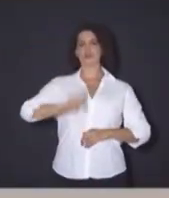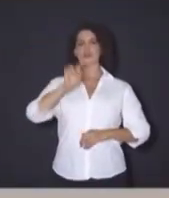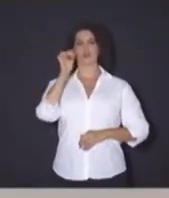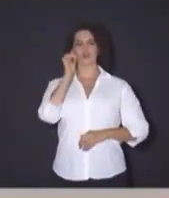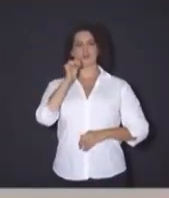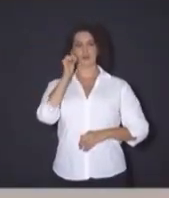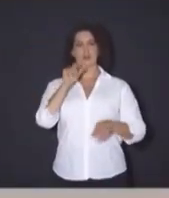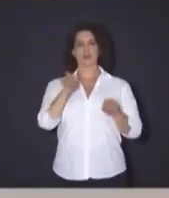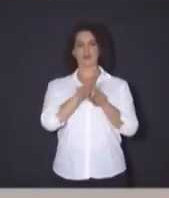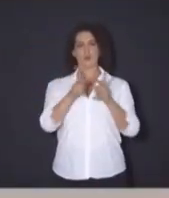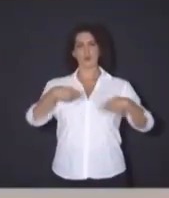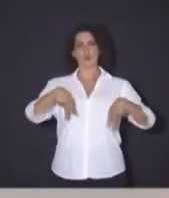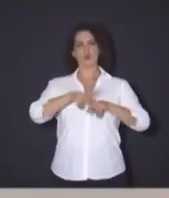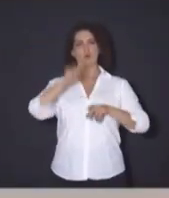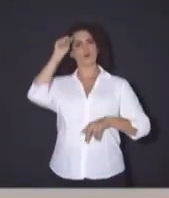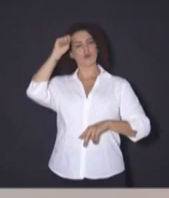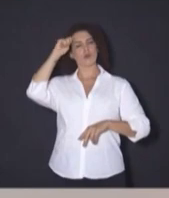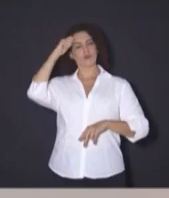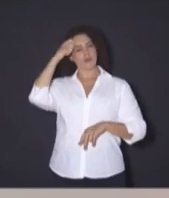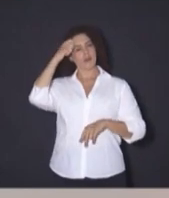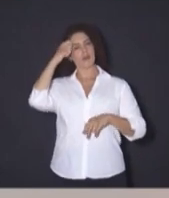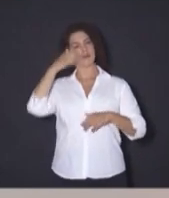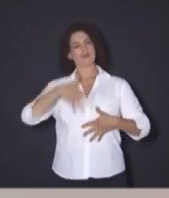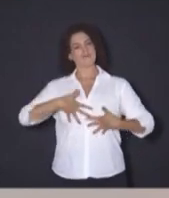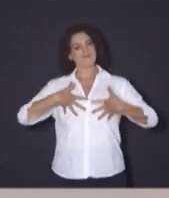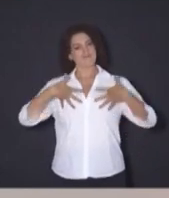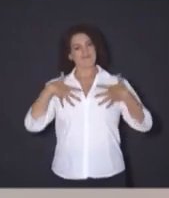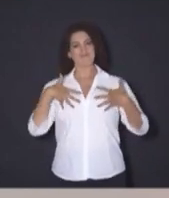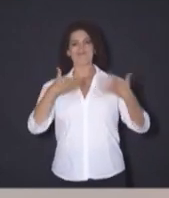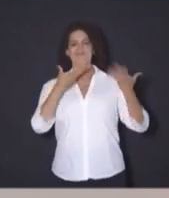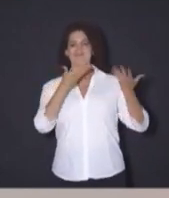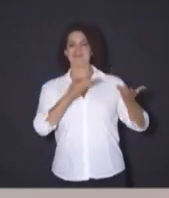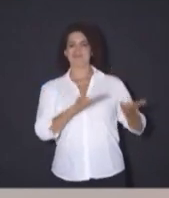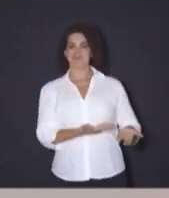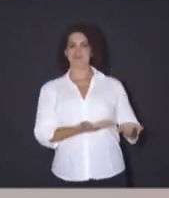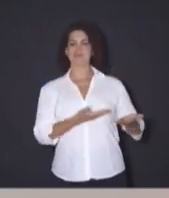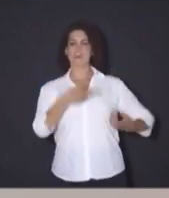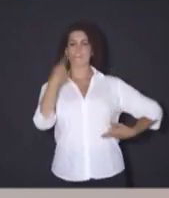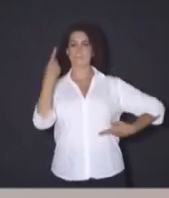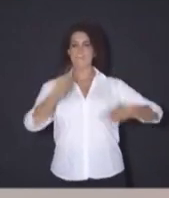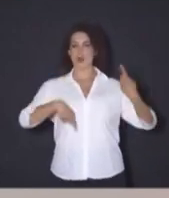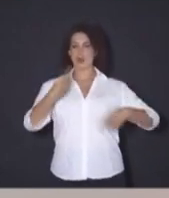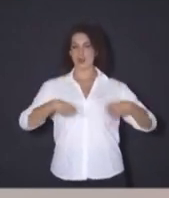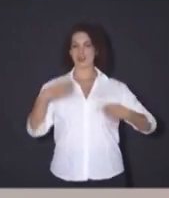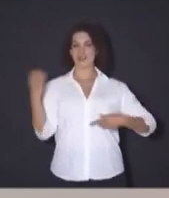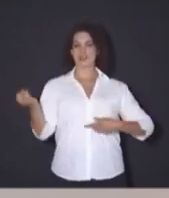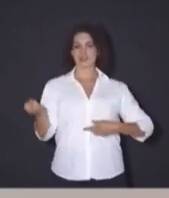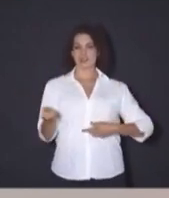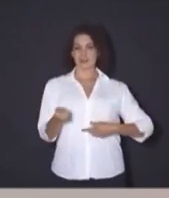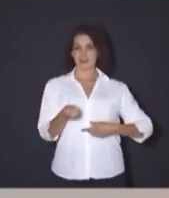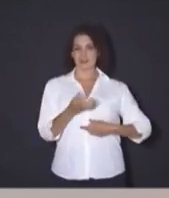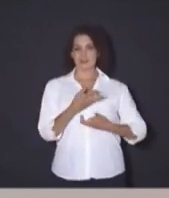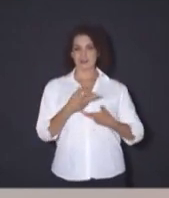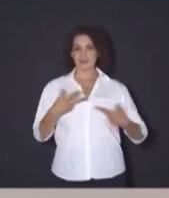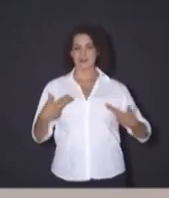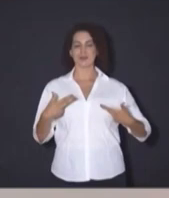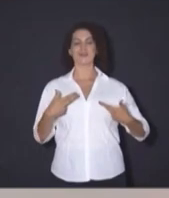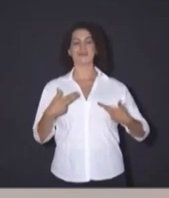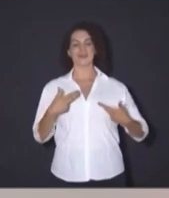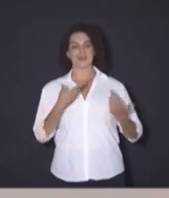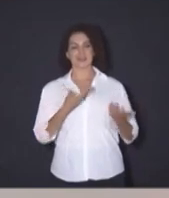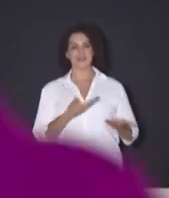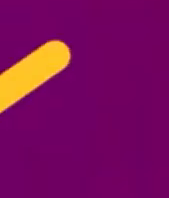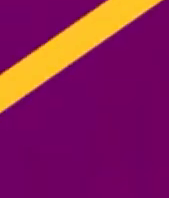população negra. Com muita honra que nós recebemos aqui no Polêmicas Contemporâneas,